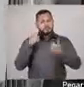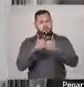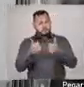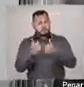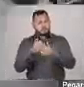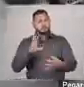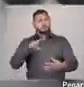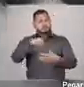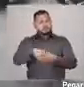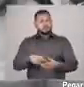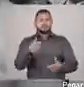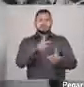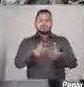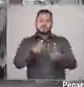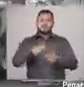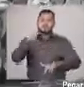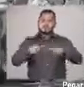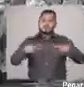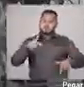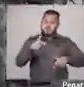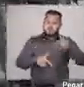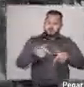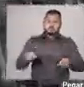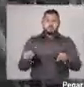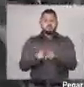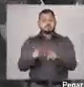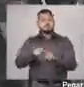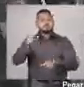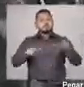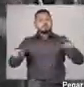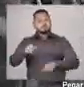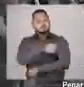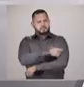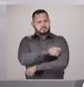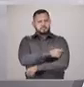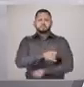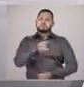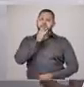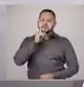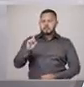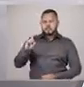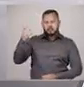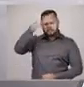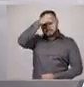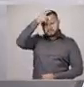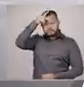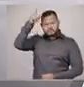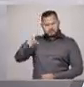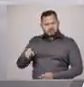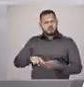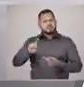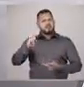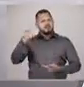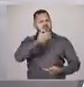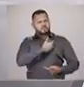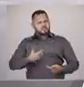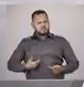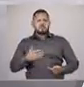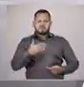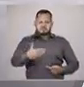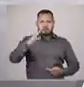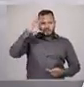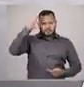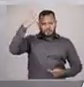Pegar ônibus virou uma dor de cabeça para trabalhadores e estudantes. Agora vem ex-prefeito, ex-governador,